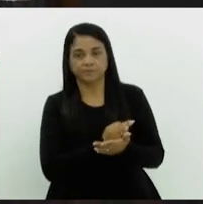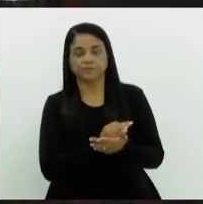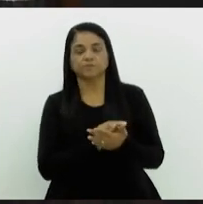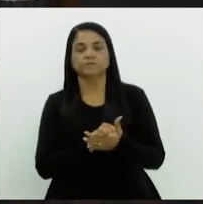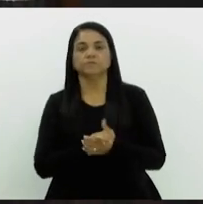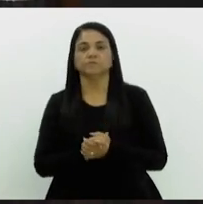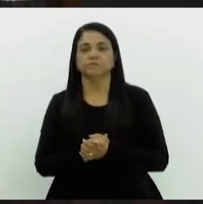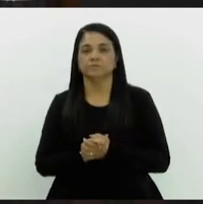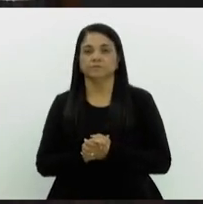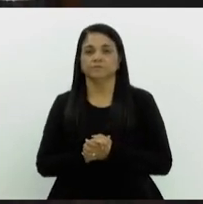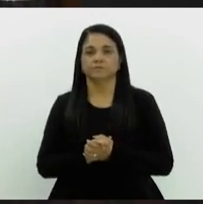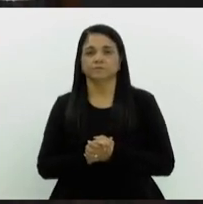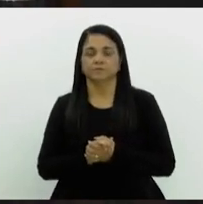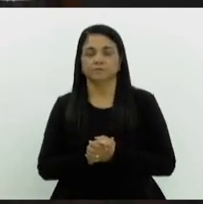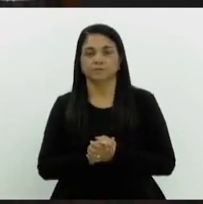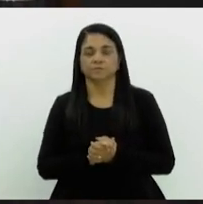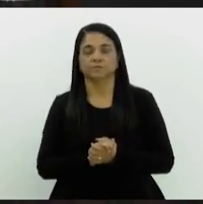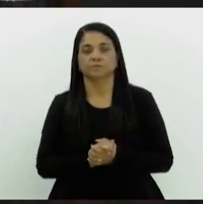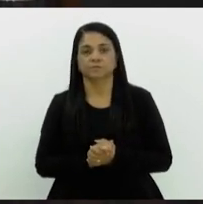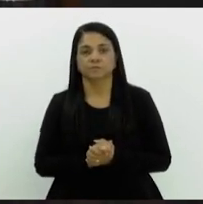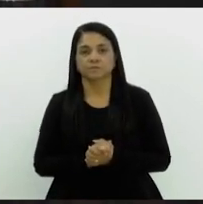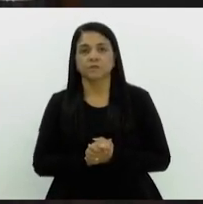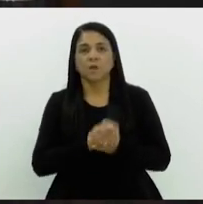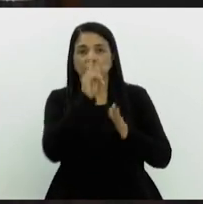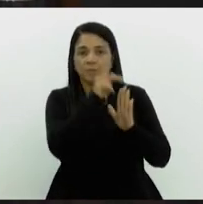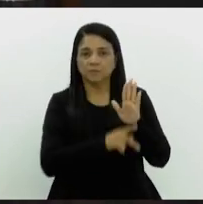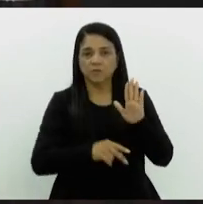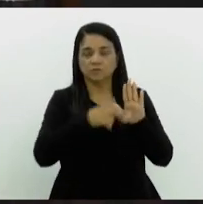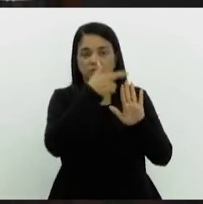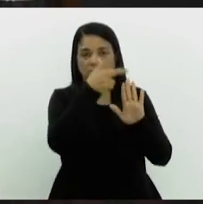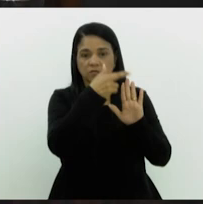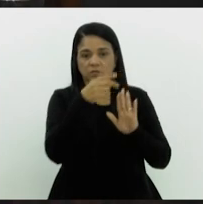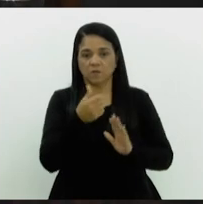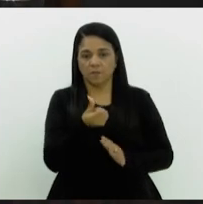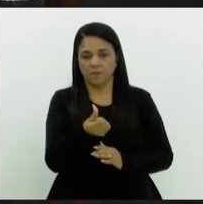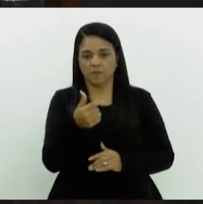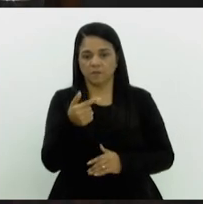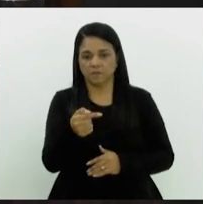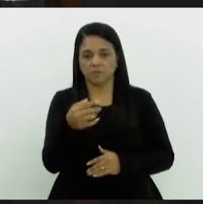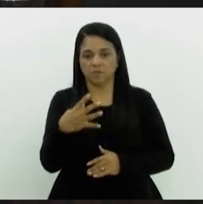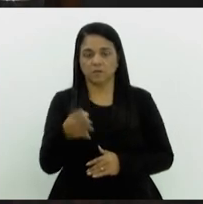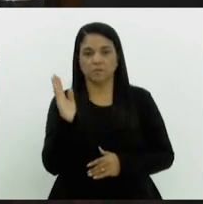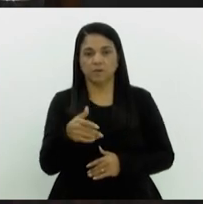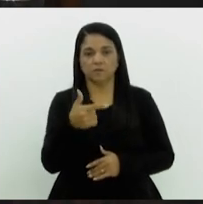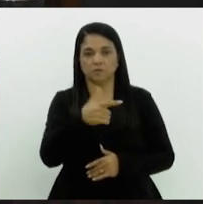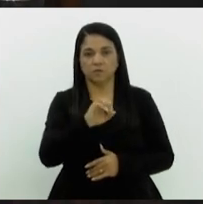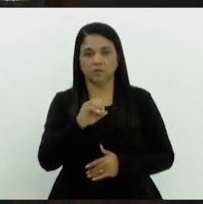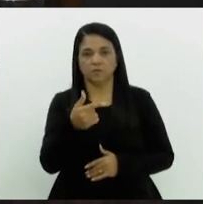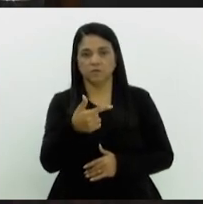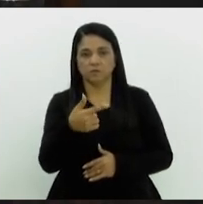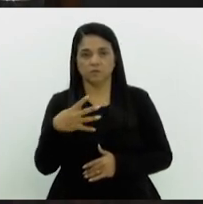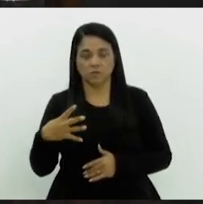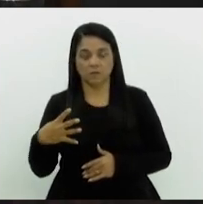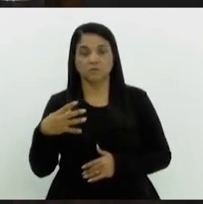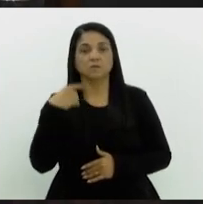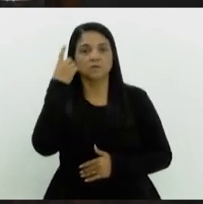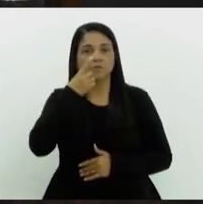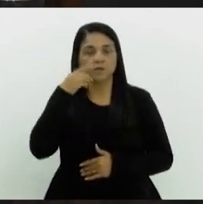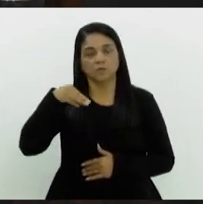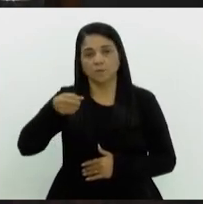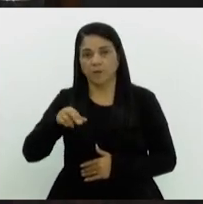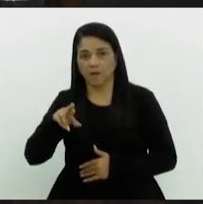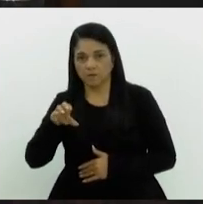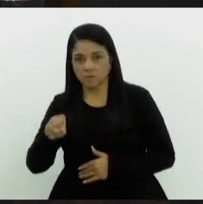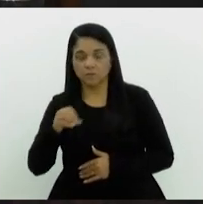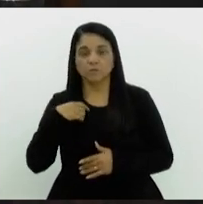Vai à promulgação. Projeto de resolução número 674 de 24, de autoria do deputado Márcio Gilberto, que concede o título